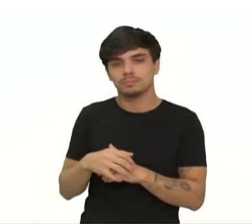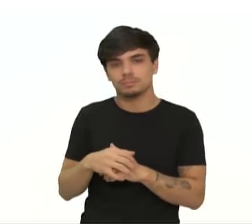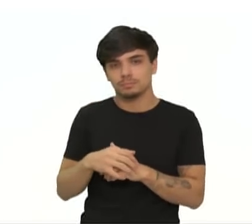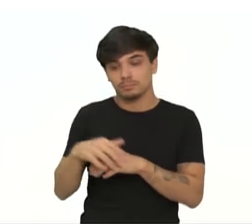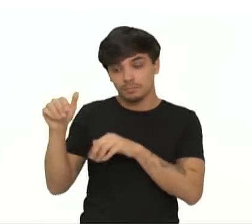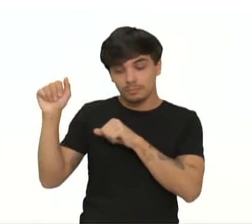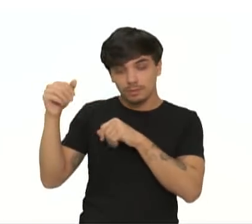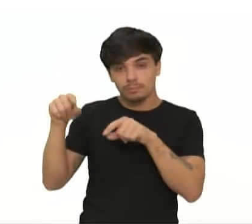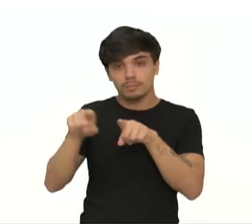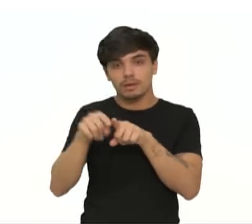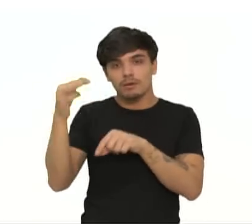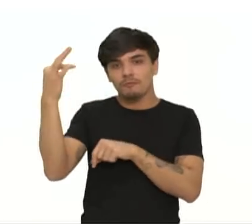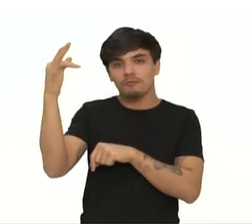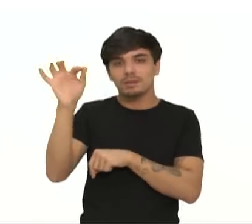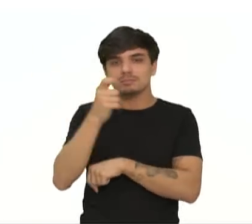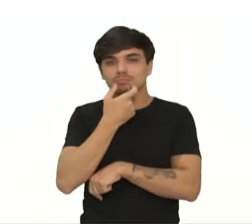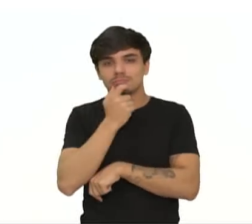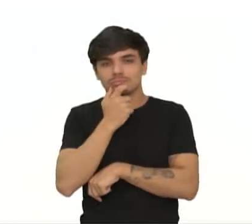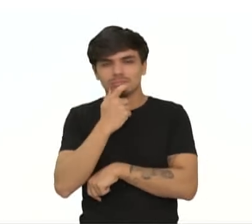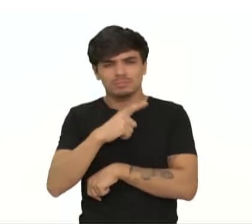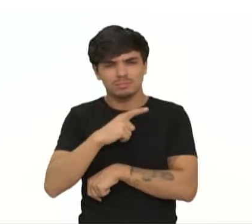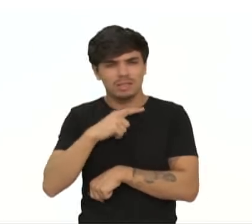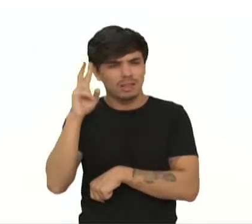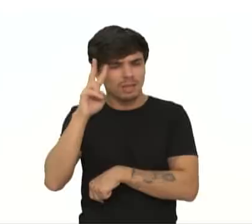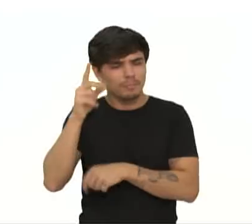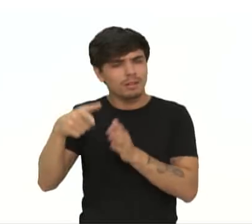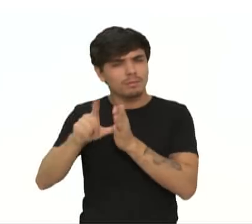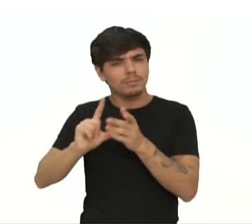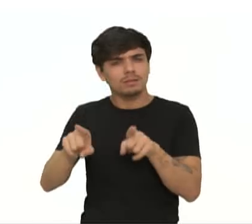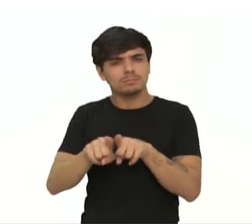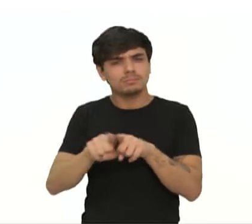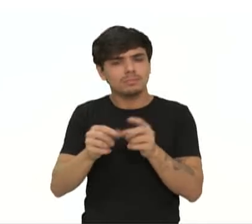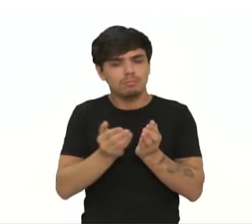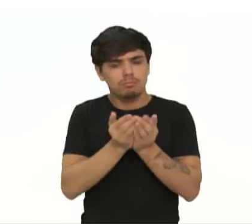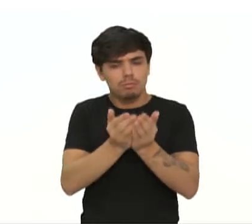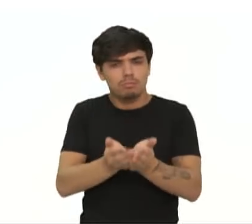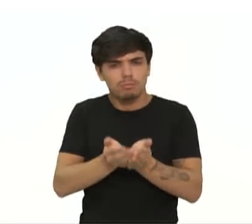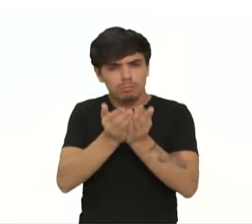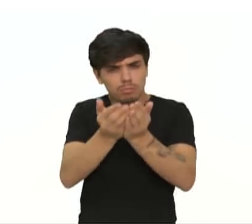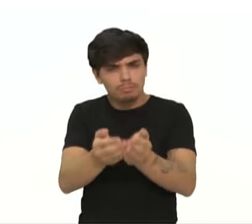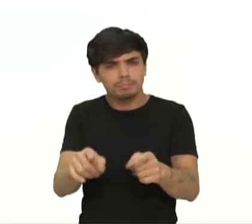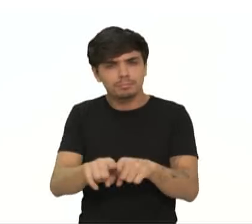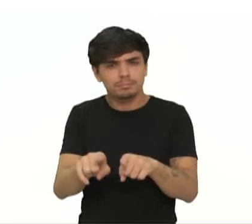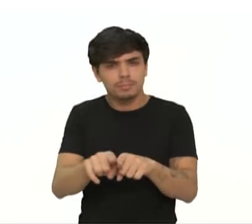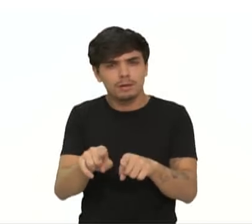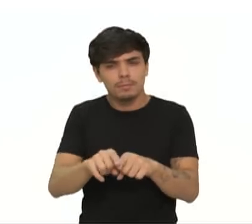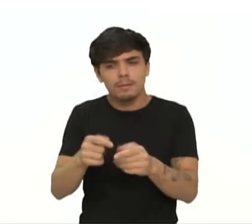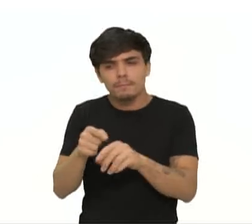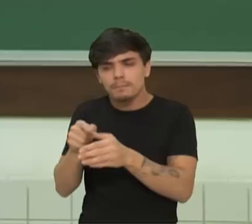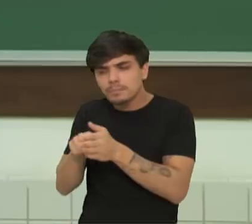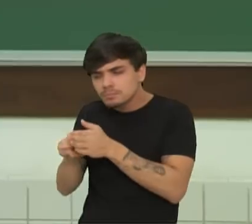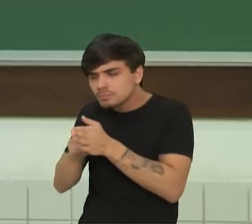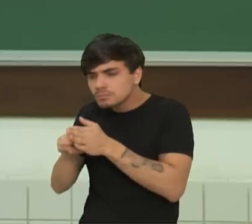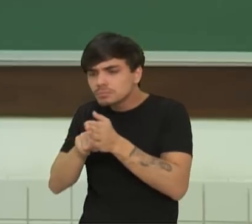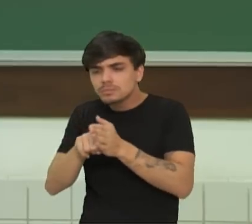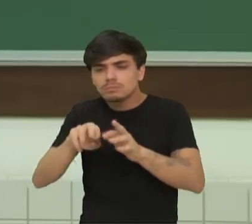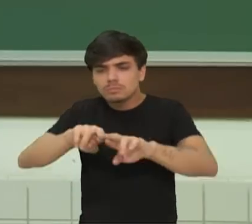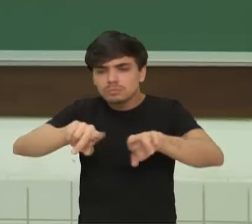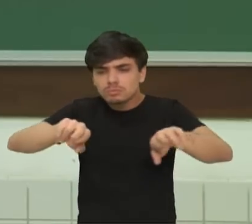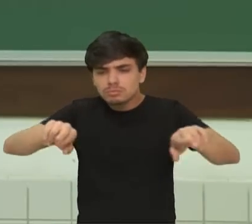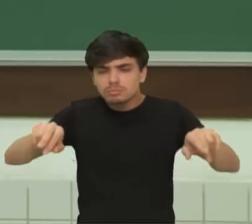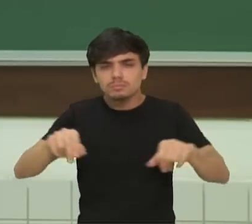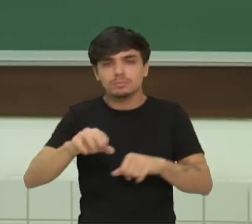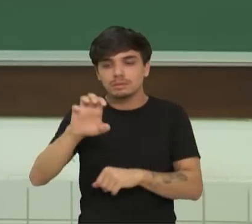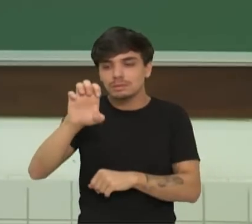e Inglaterra. Lembra das grandes navegações? Lembra a busca das especiarias? Puxa, professora, não estou lembrando o que é